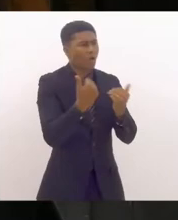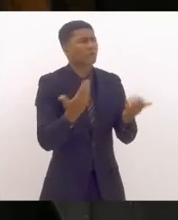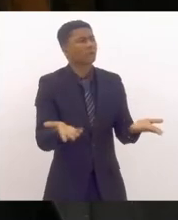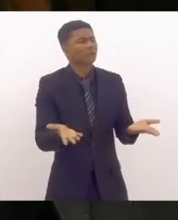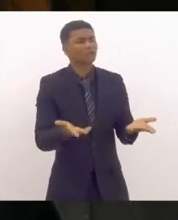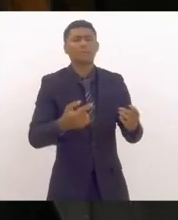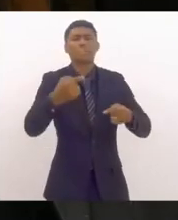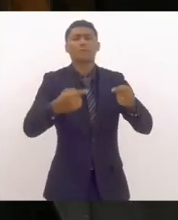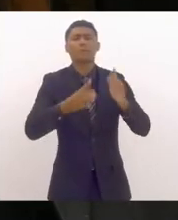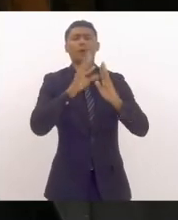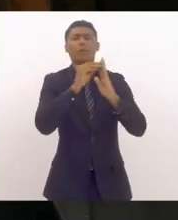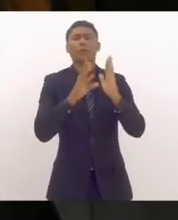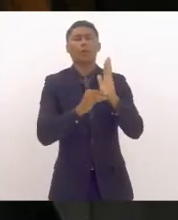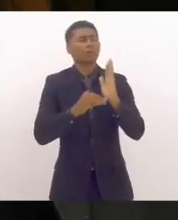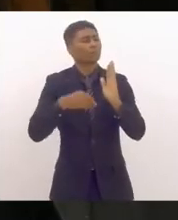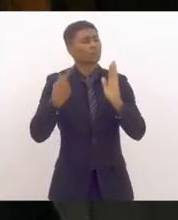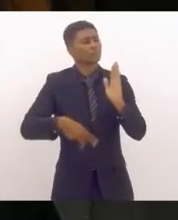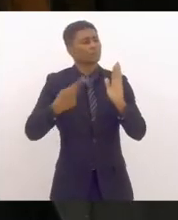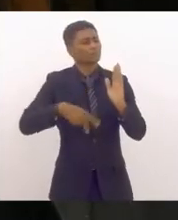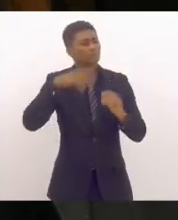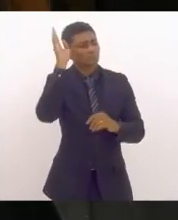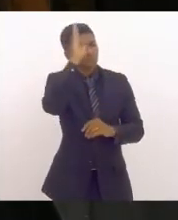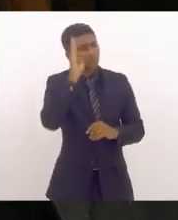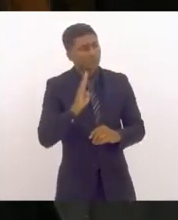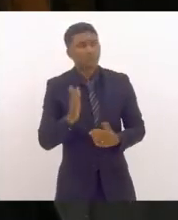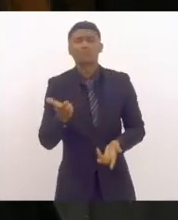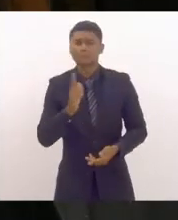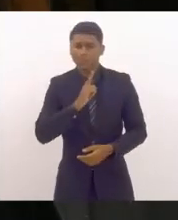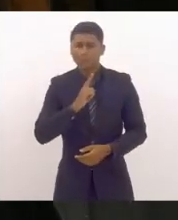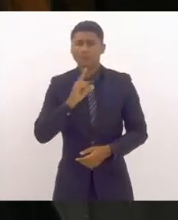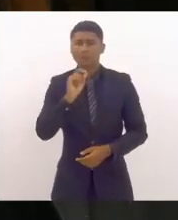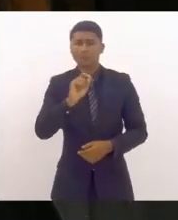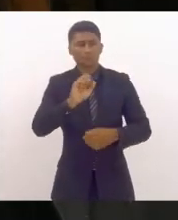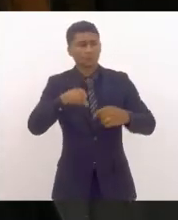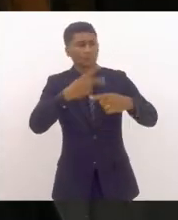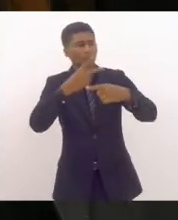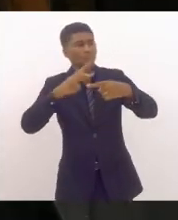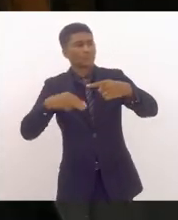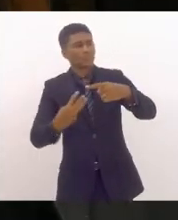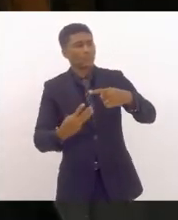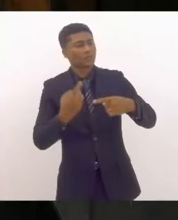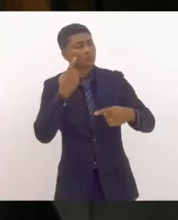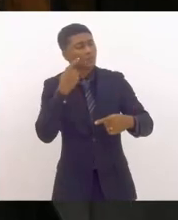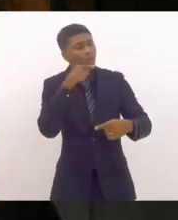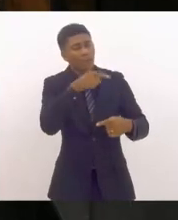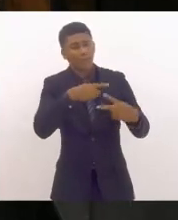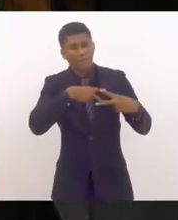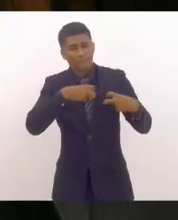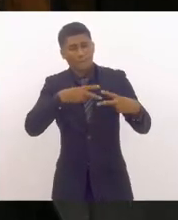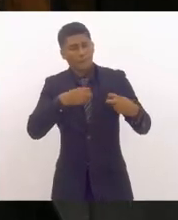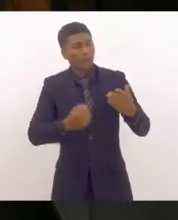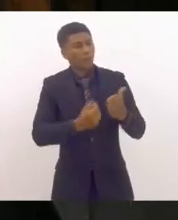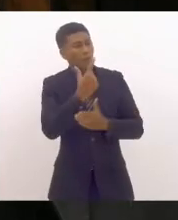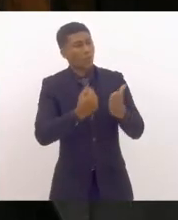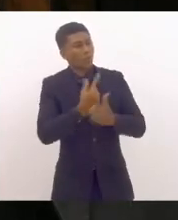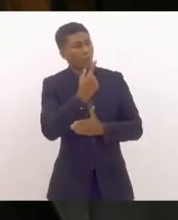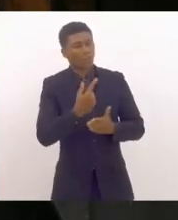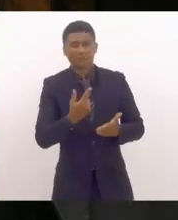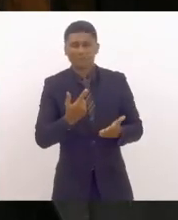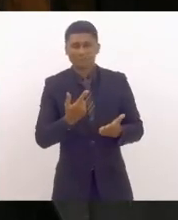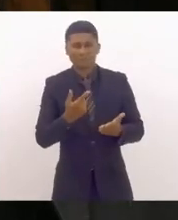nacional que garantia pelo menos dois terços das compras públicas da Petrobras para a indústria naval brasileira